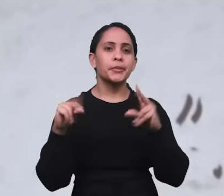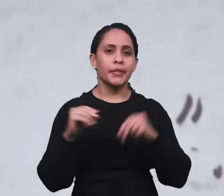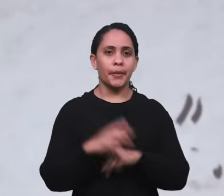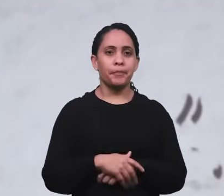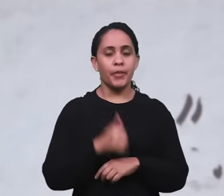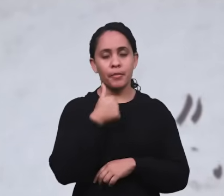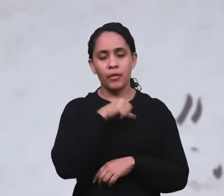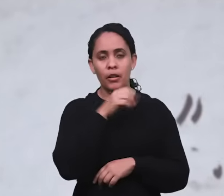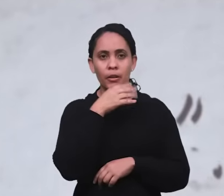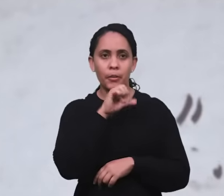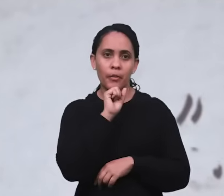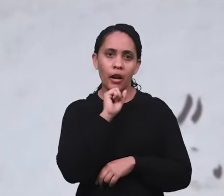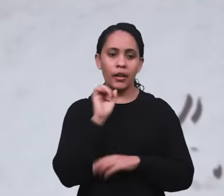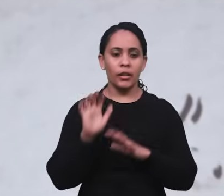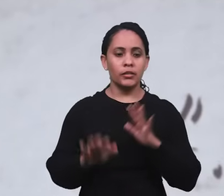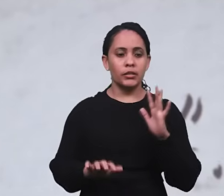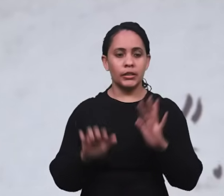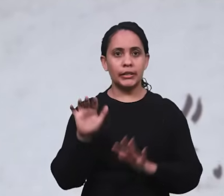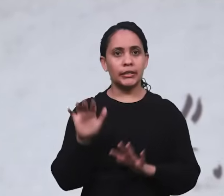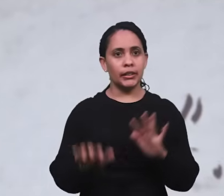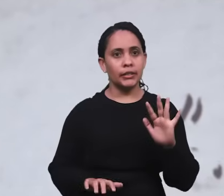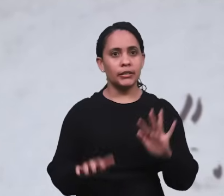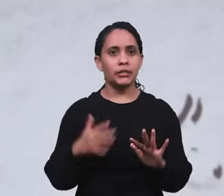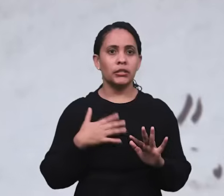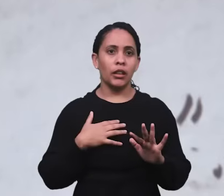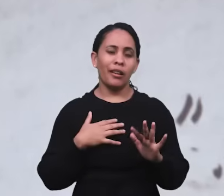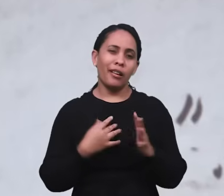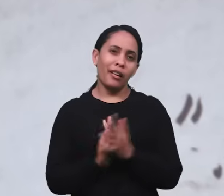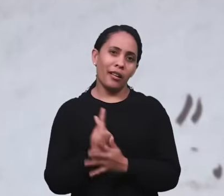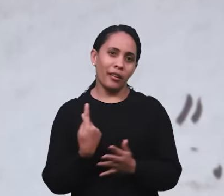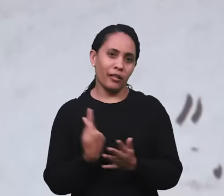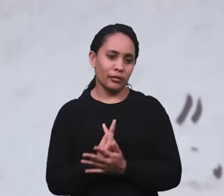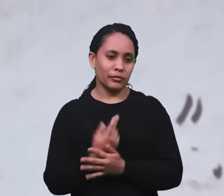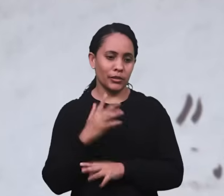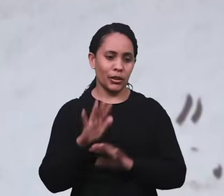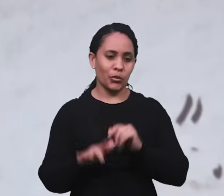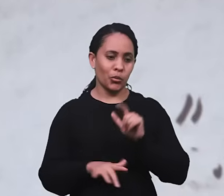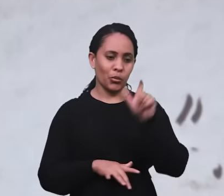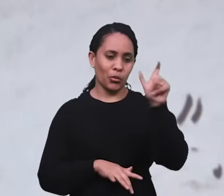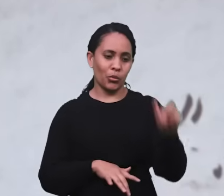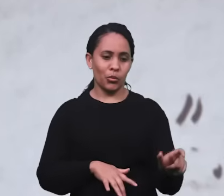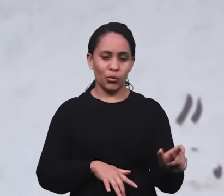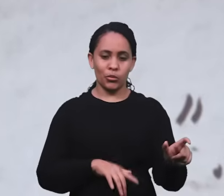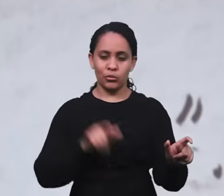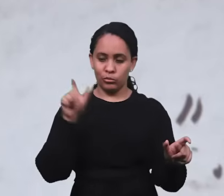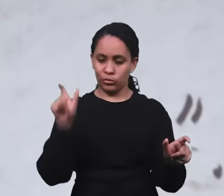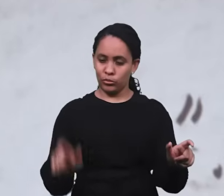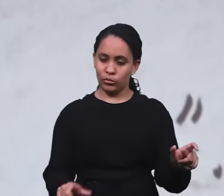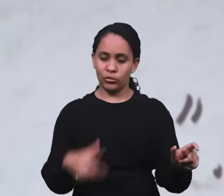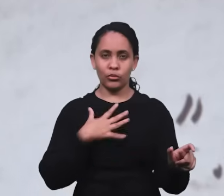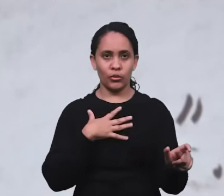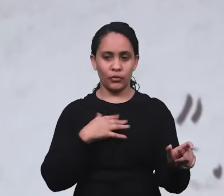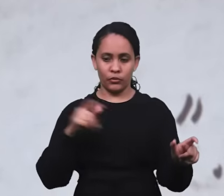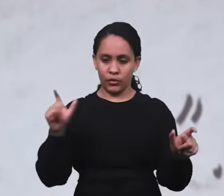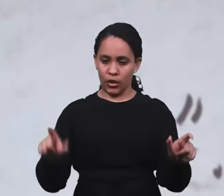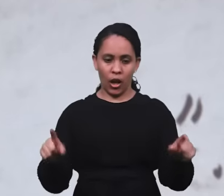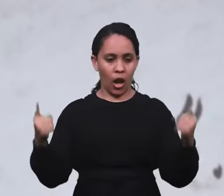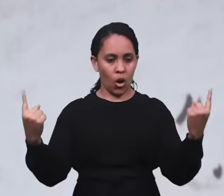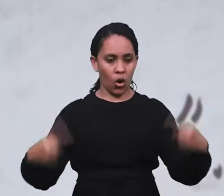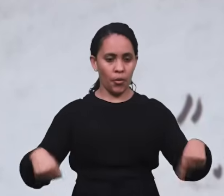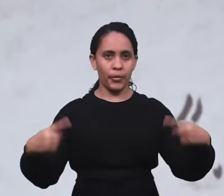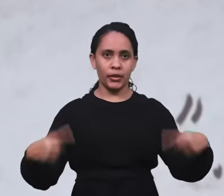por uma falta de habilidade, pode gerar no coração dos irmãos esse ambiente competitivo,